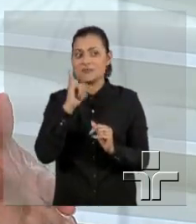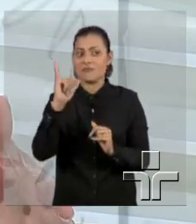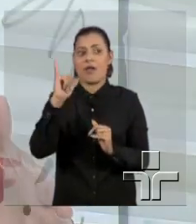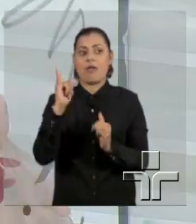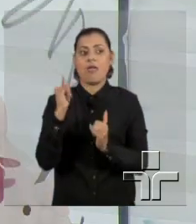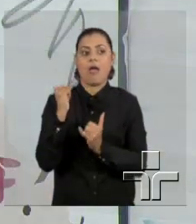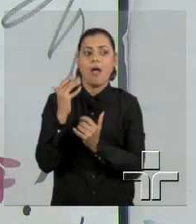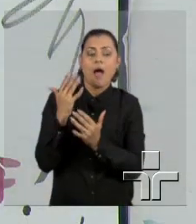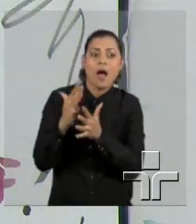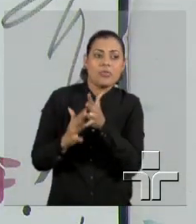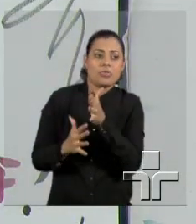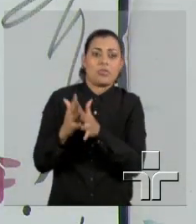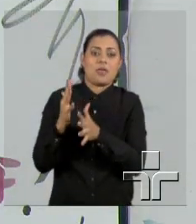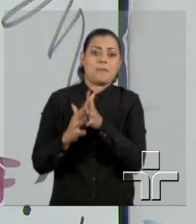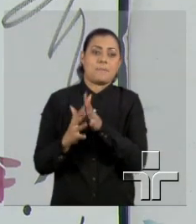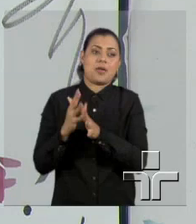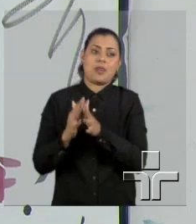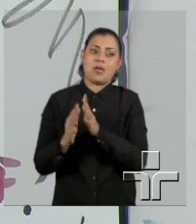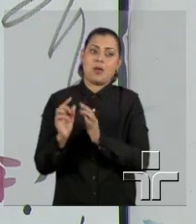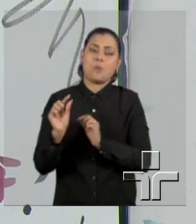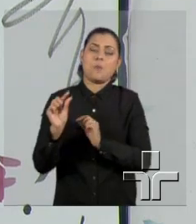é?